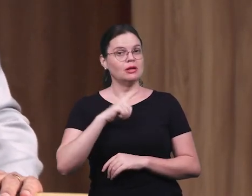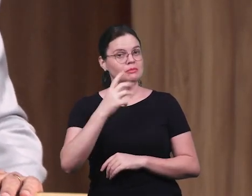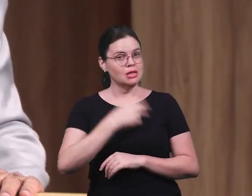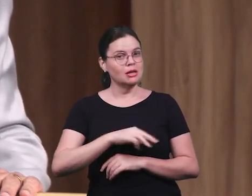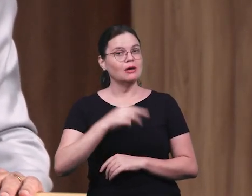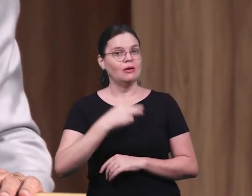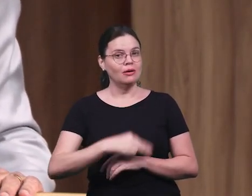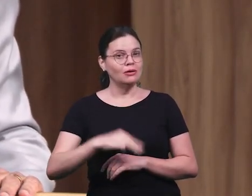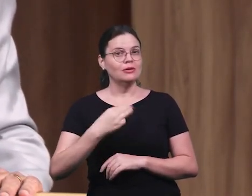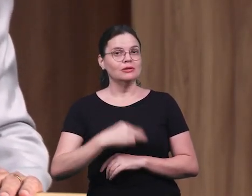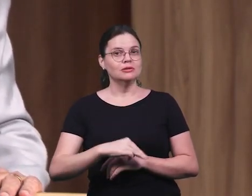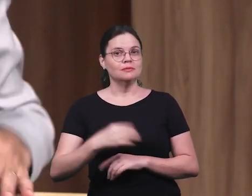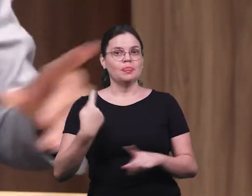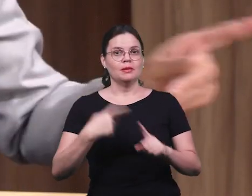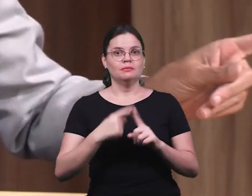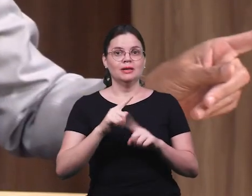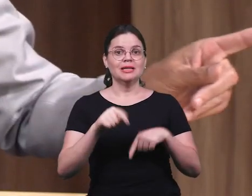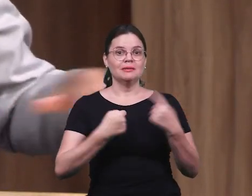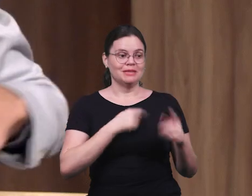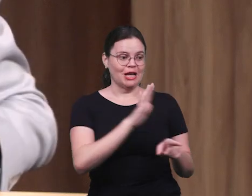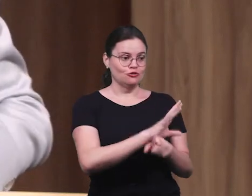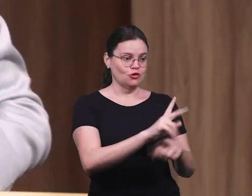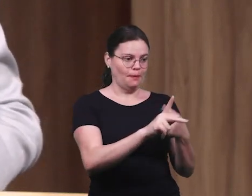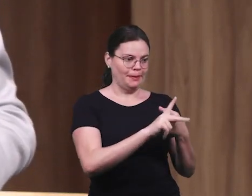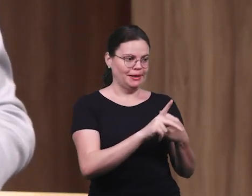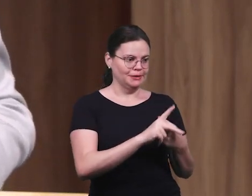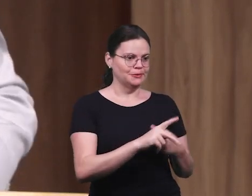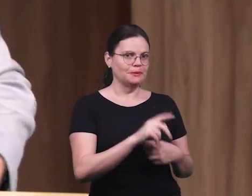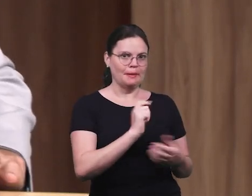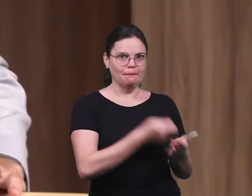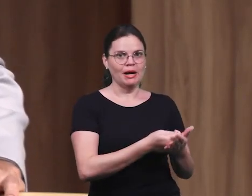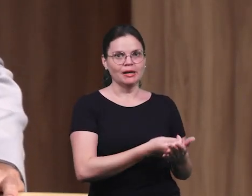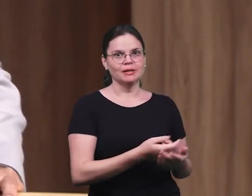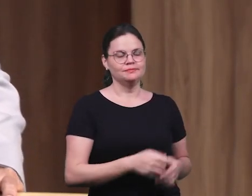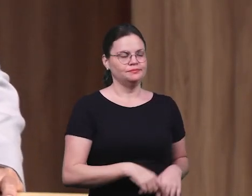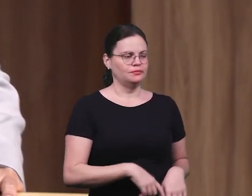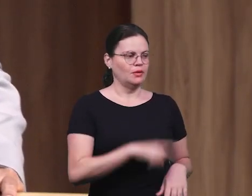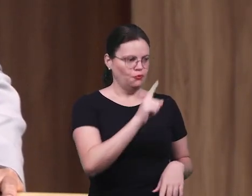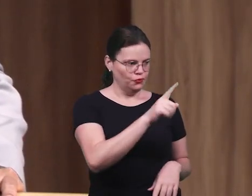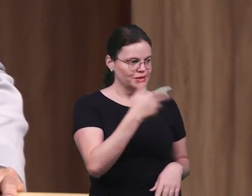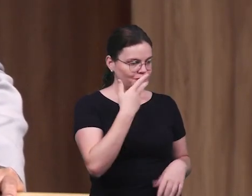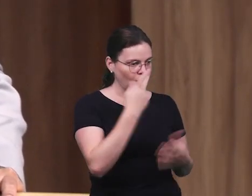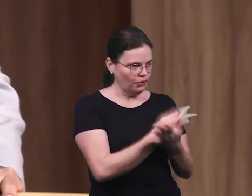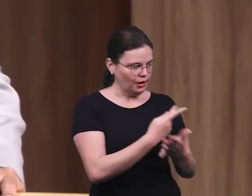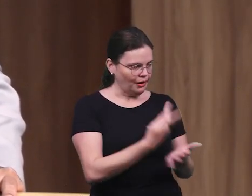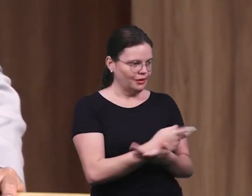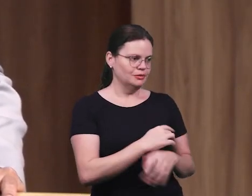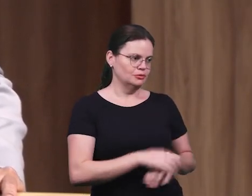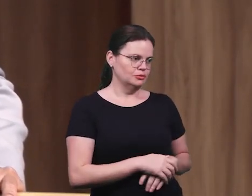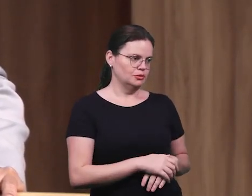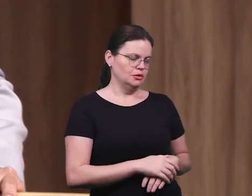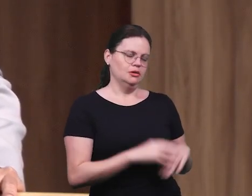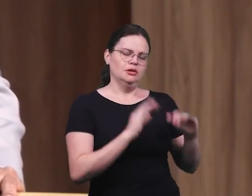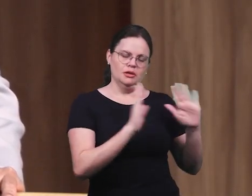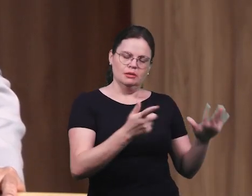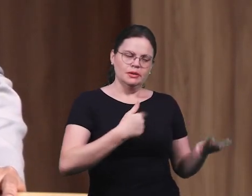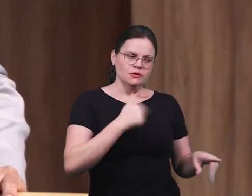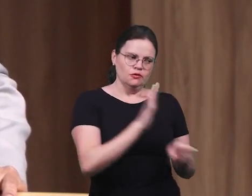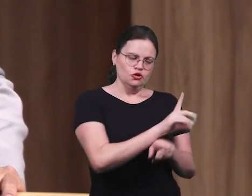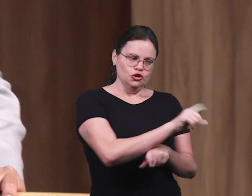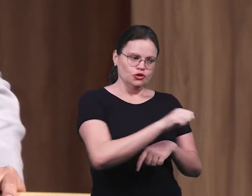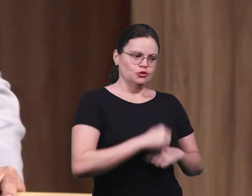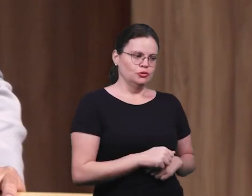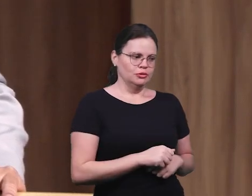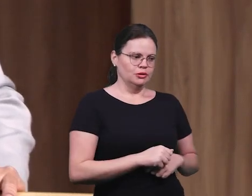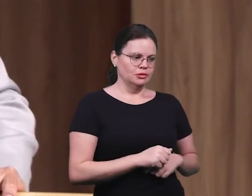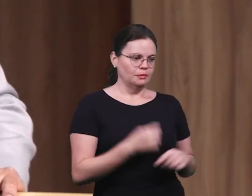misericordioso que depois ajudou Pedro a pagar a dívida. Falei: olha, Pedro, você respondeu errado, você fez tudo errado, mas eu vou te ajudar para que não